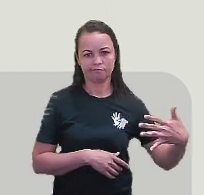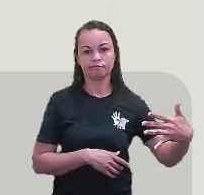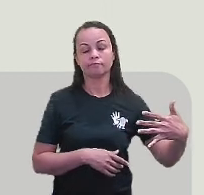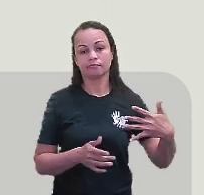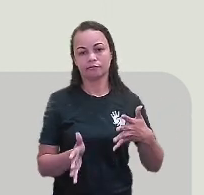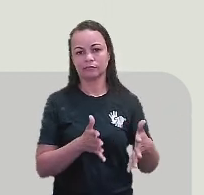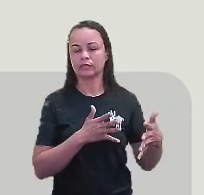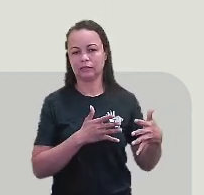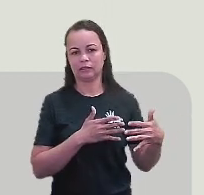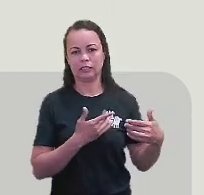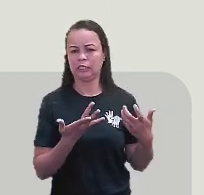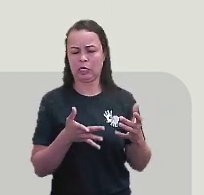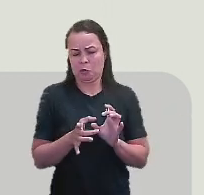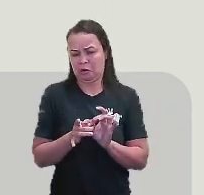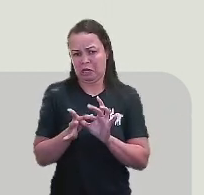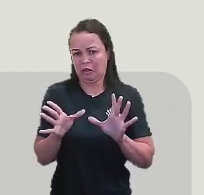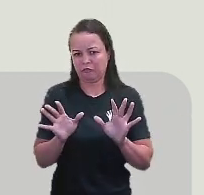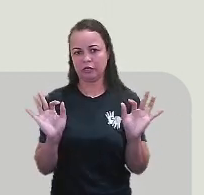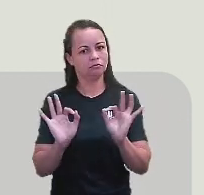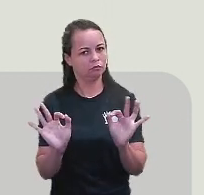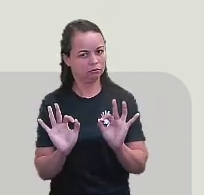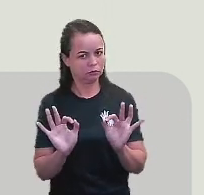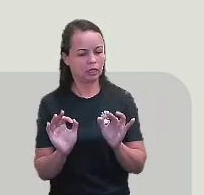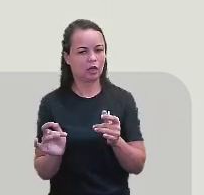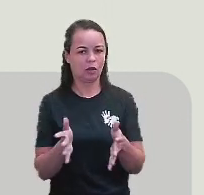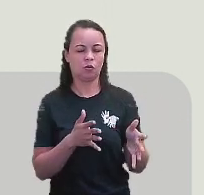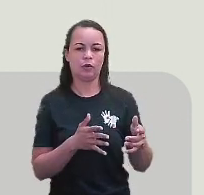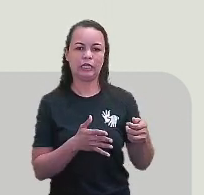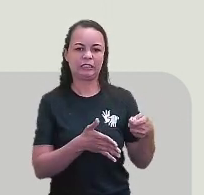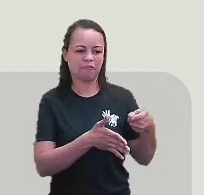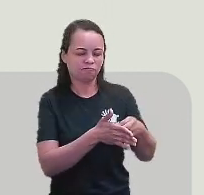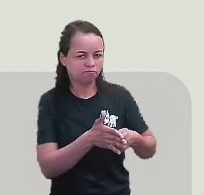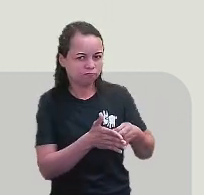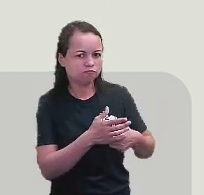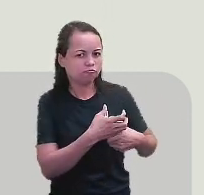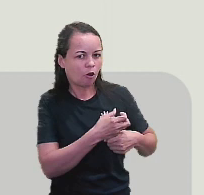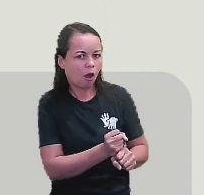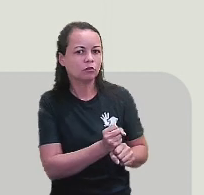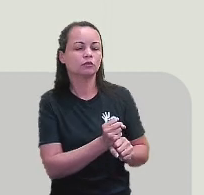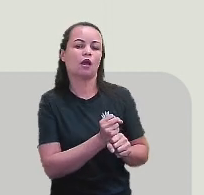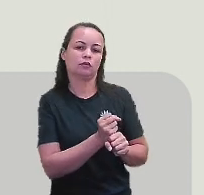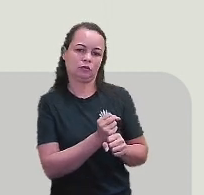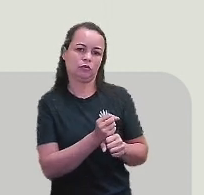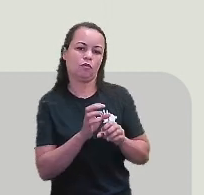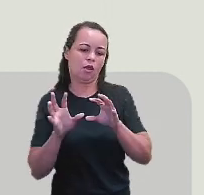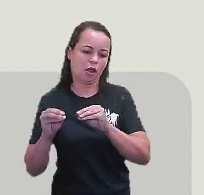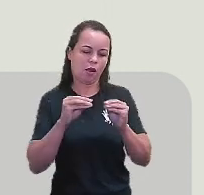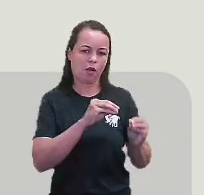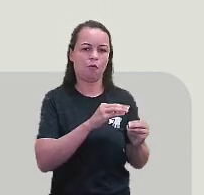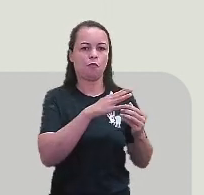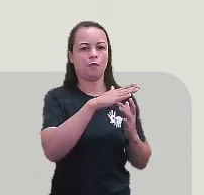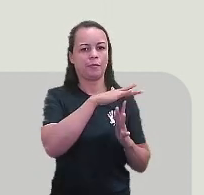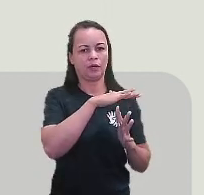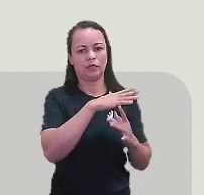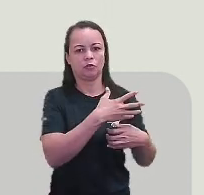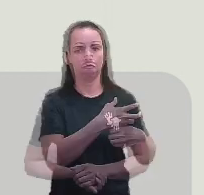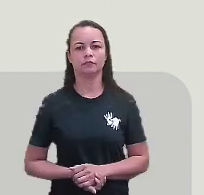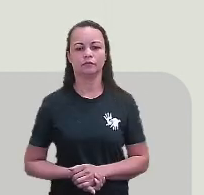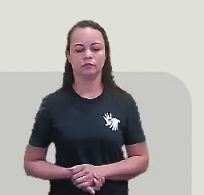ele sai por livre e espontânea vontade, não. Ele sai forçado. É uma migração forçada, então é a migração de